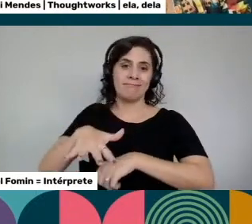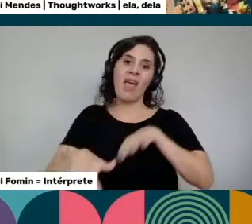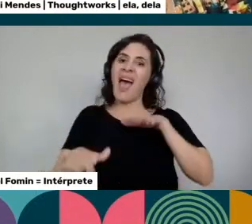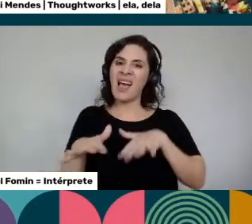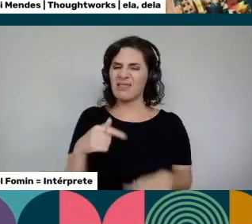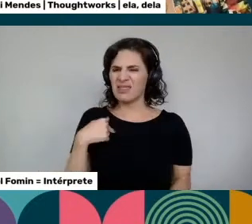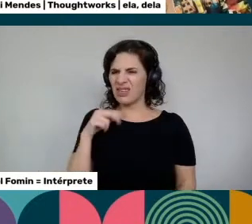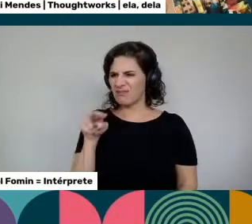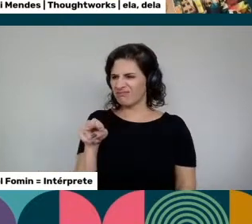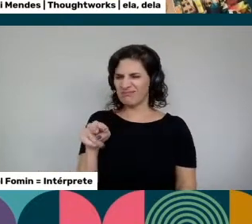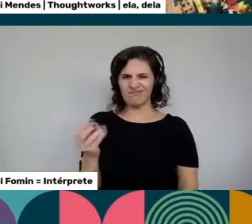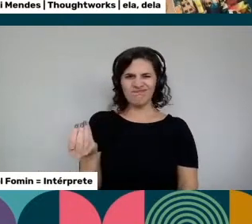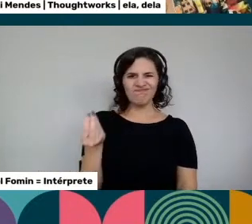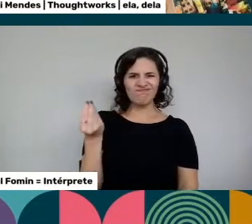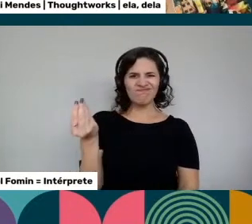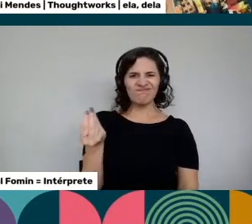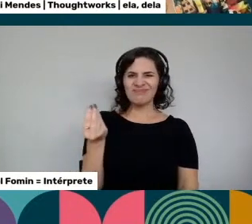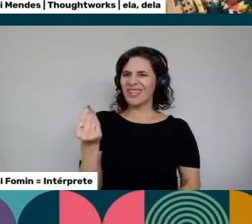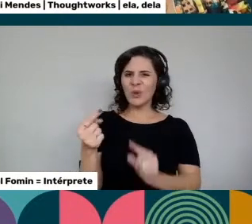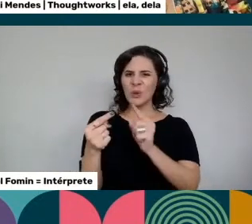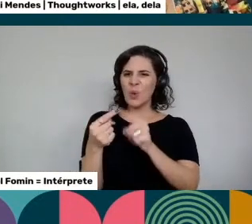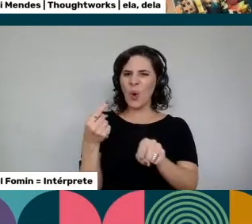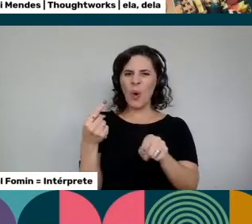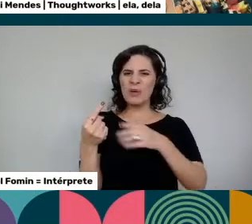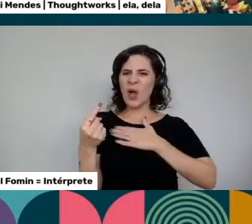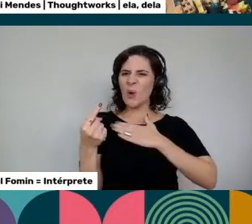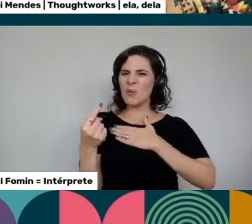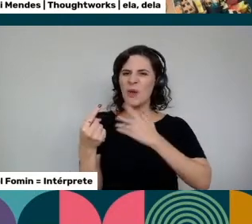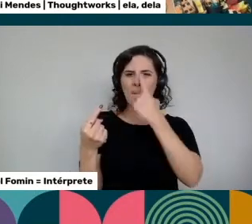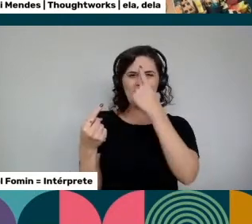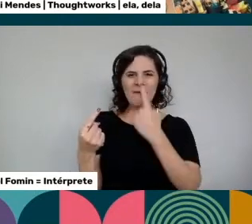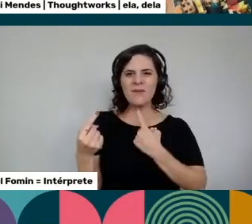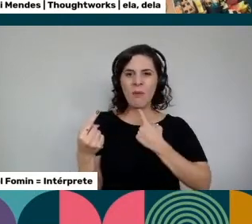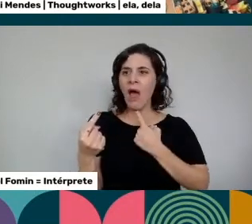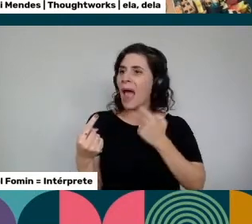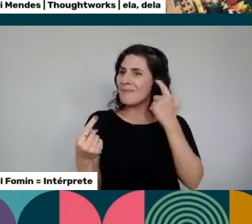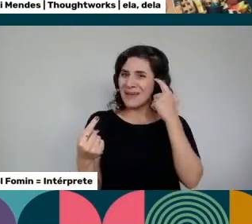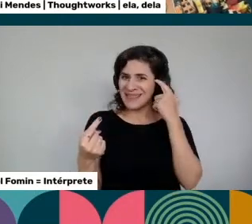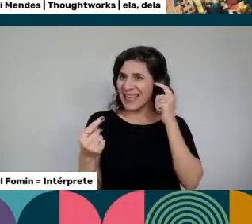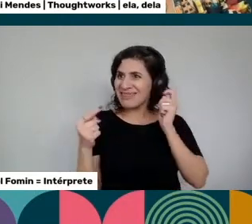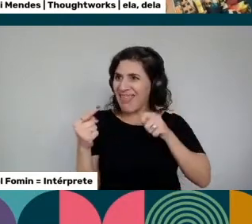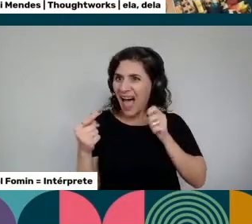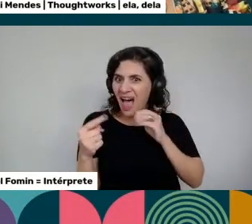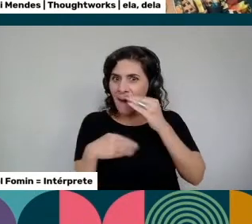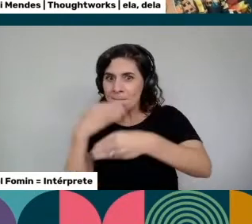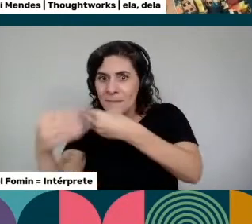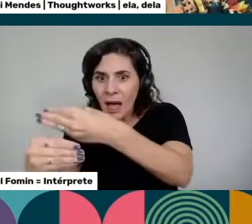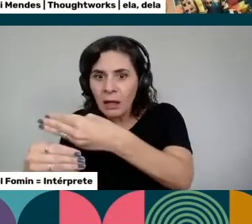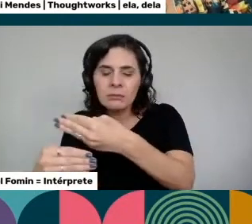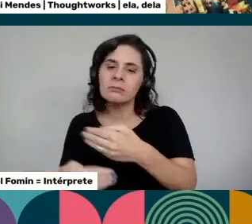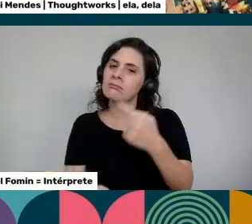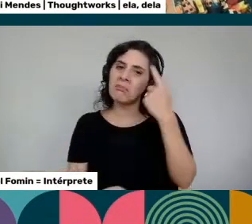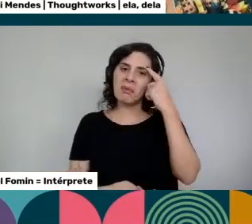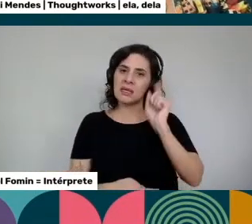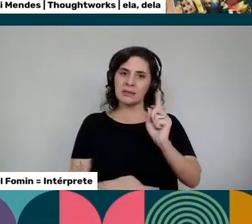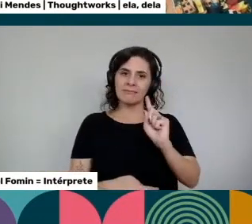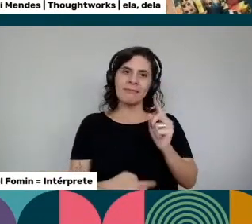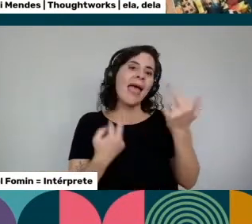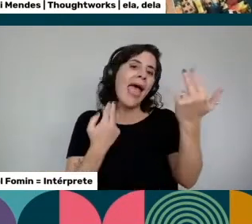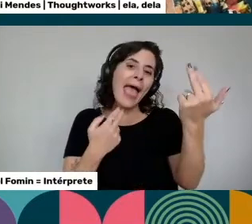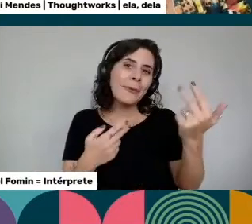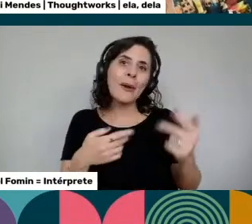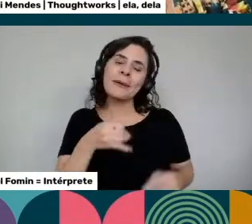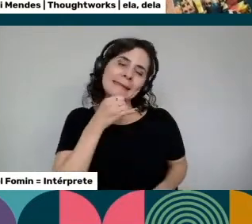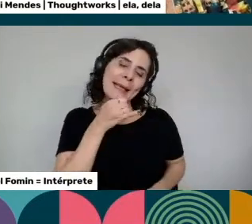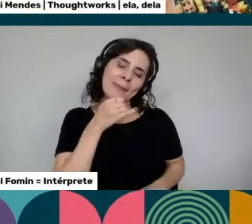espaços ainda e não têm esse movimento, elas não sabem que elas podem chegar lá. E as que chegam ficam ali no primeiro estágio, como você